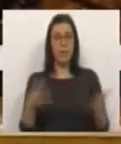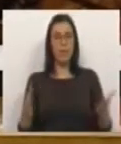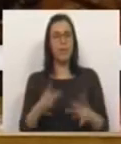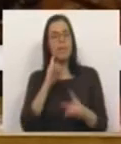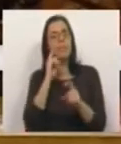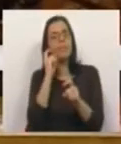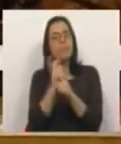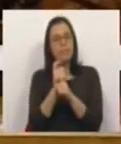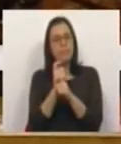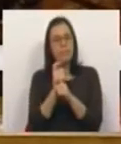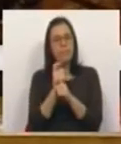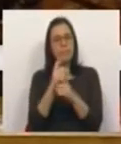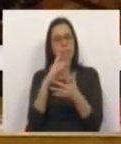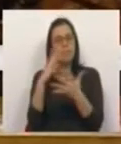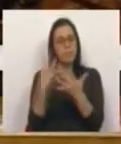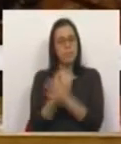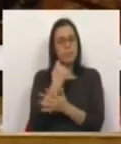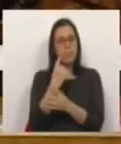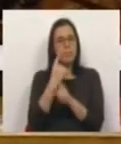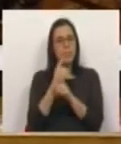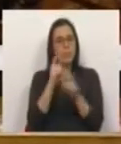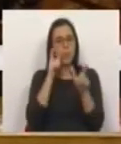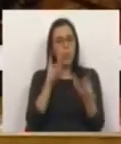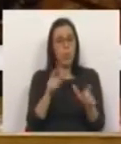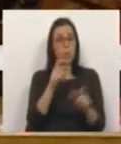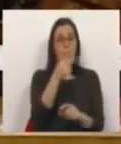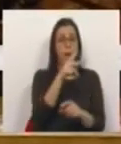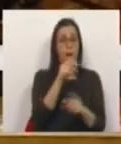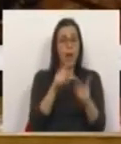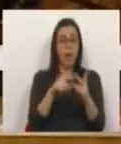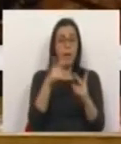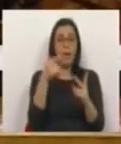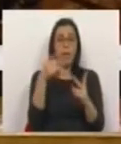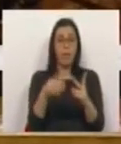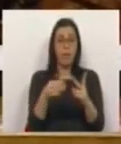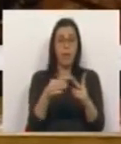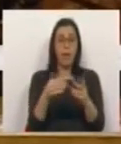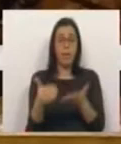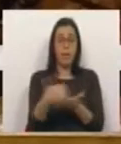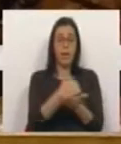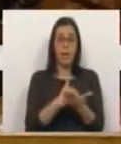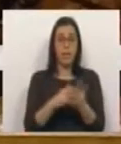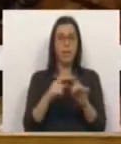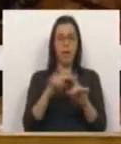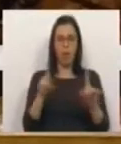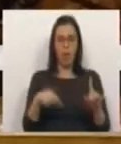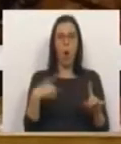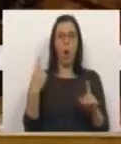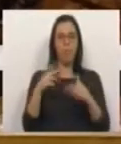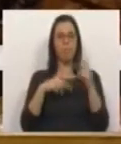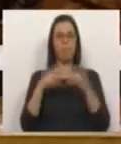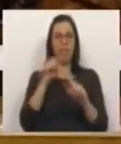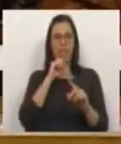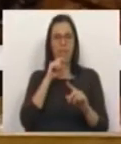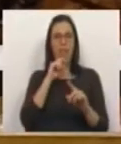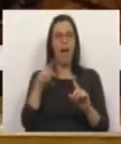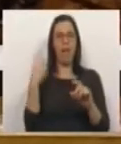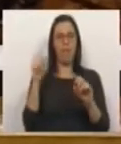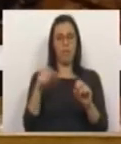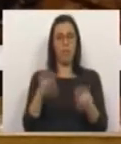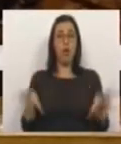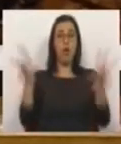a exigência da recuperação do controle público da ANA e também da TAP, cujas receitas suportariam a construção do